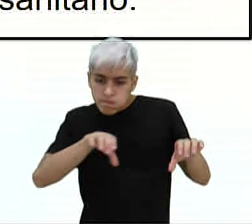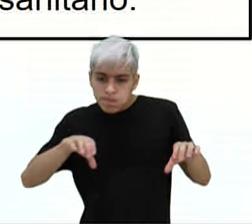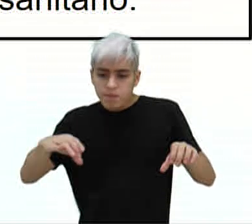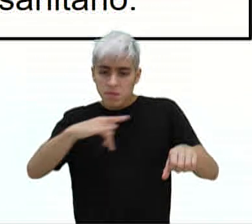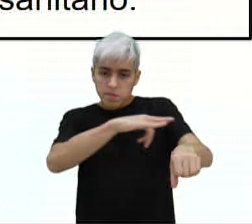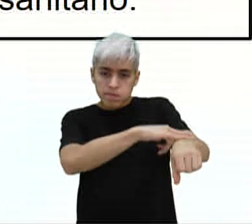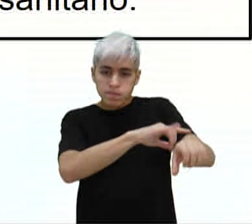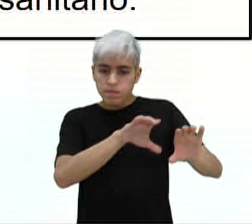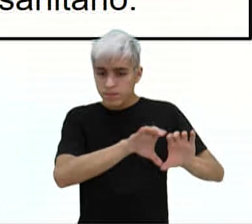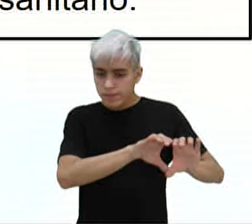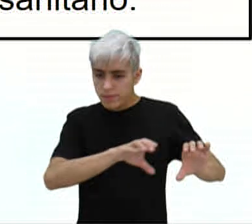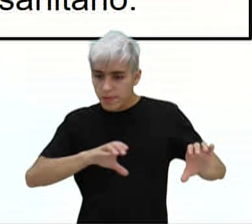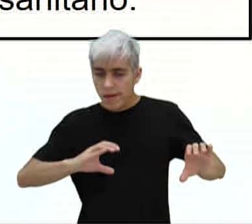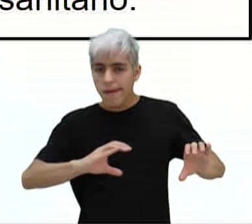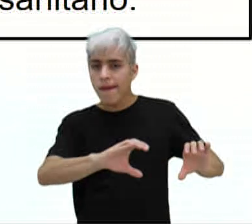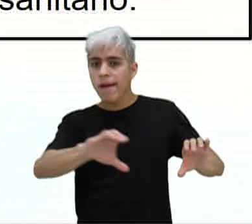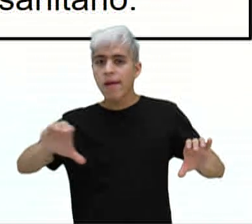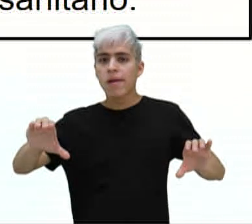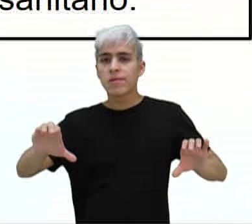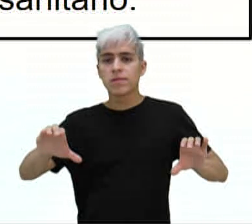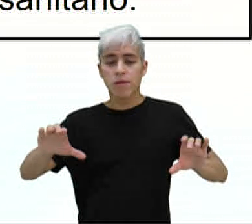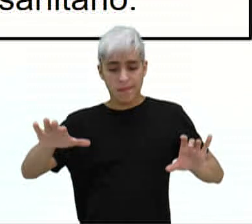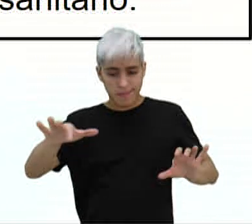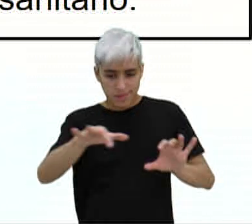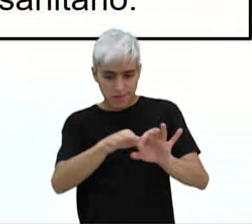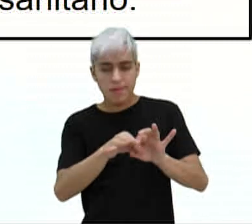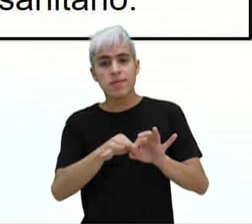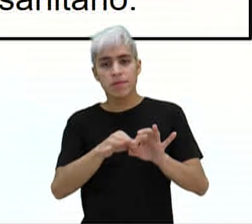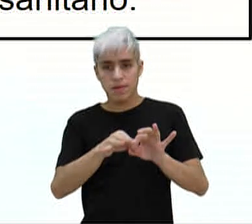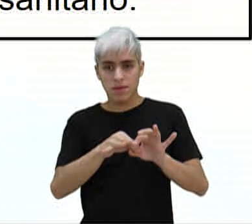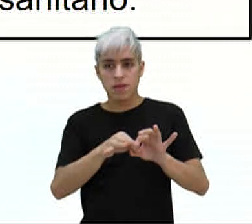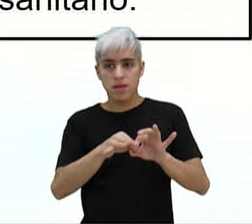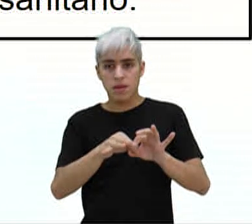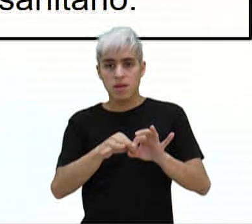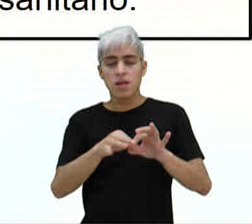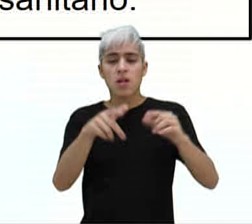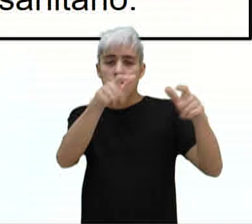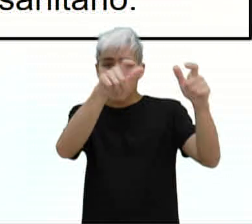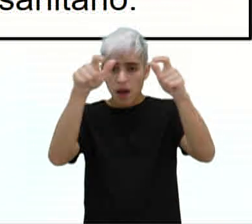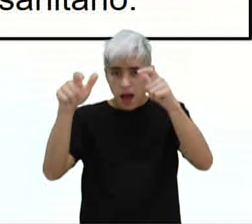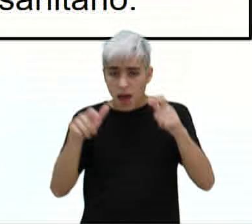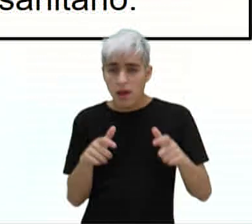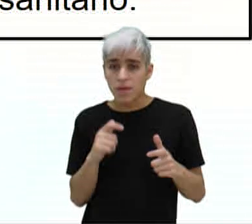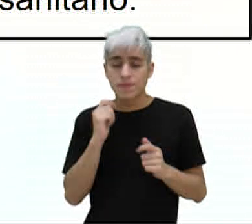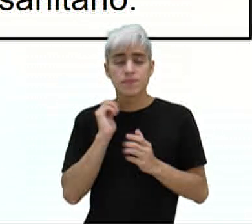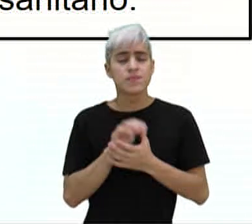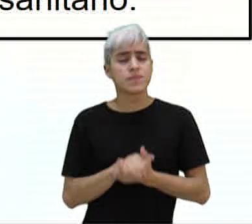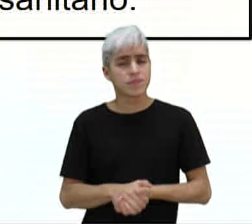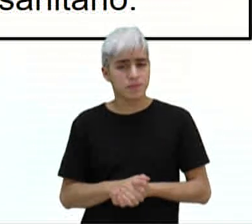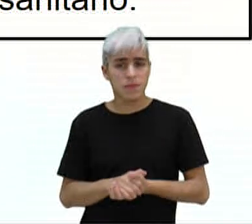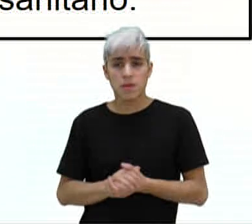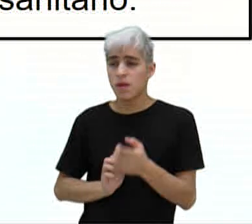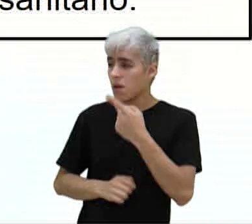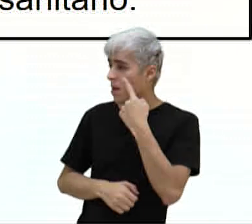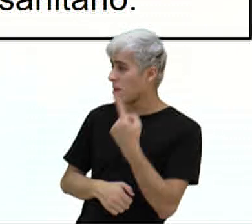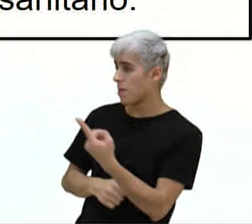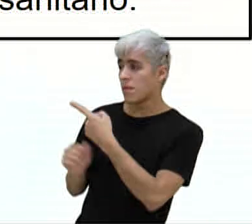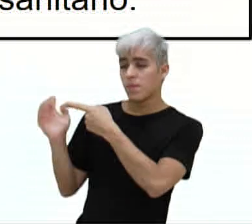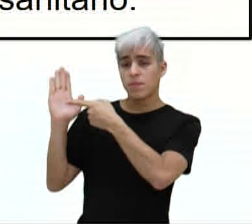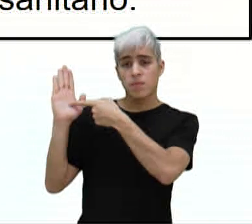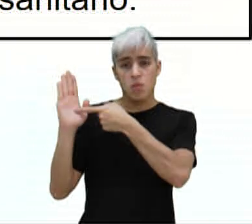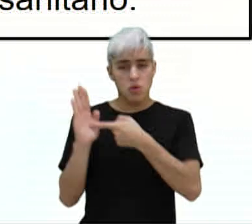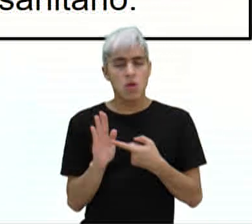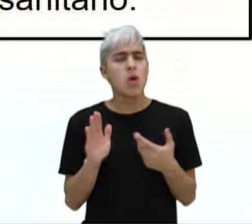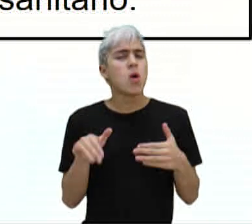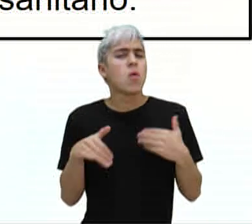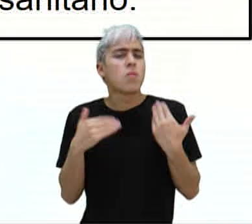rede geral de esgotamento ou fossas ligadas à rede por regiões. Então, ele vai demonstrar